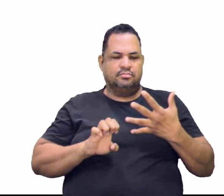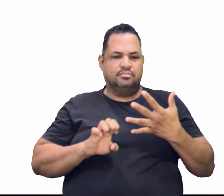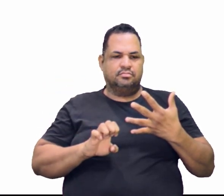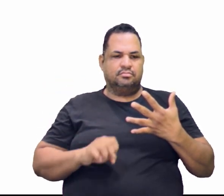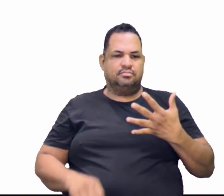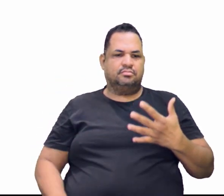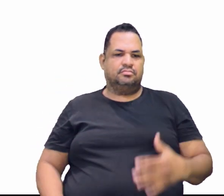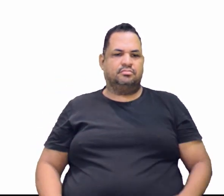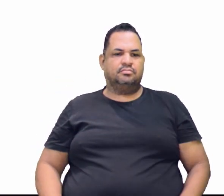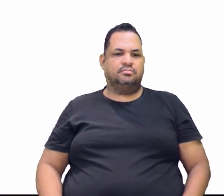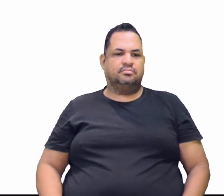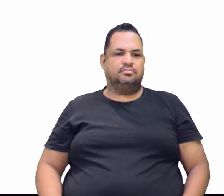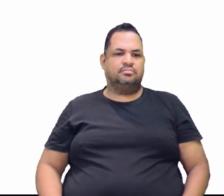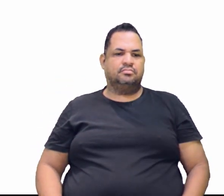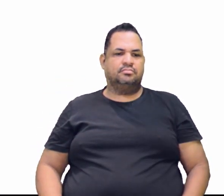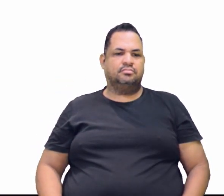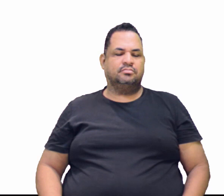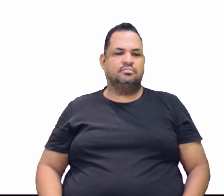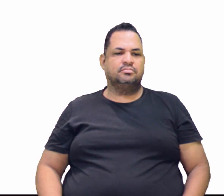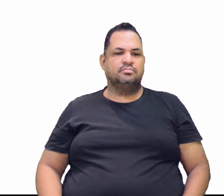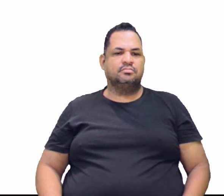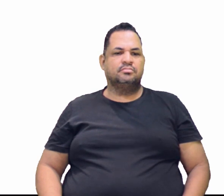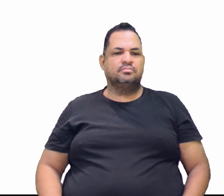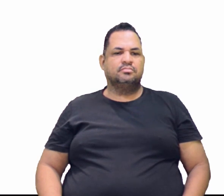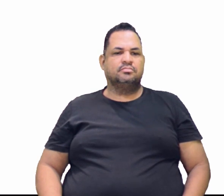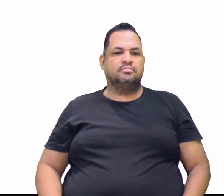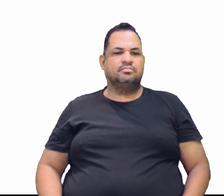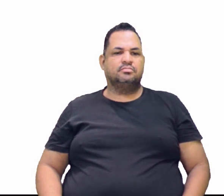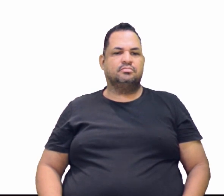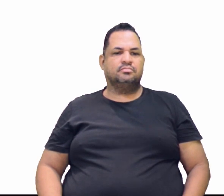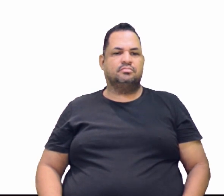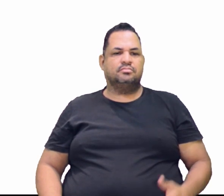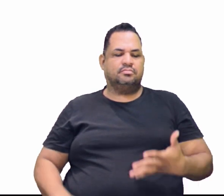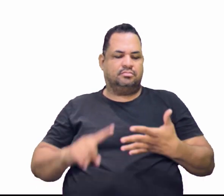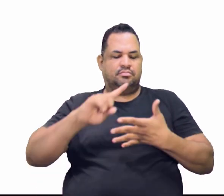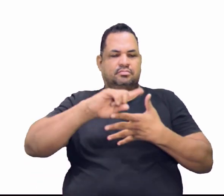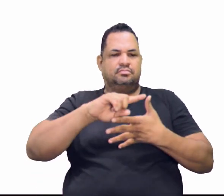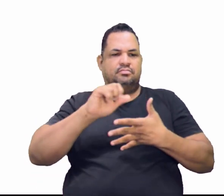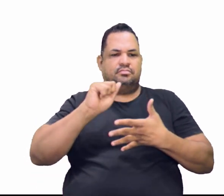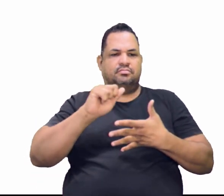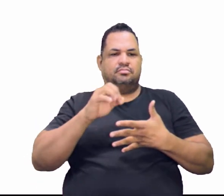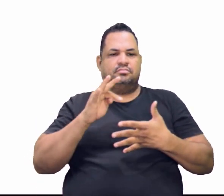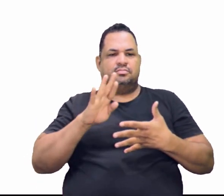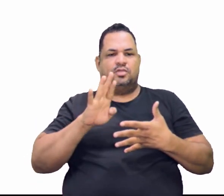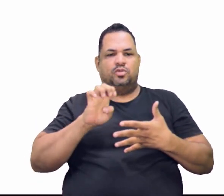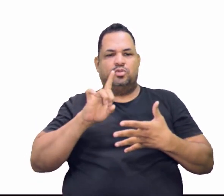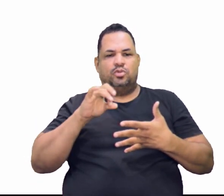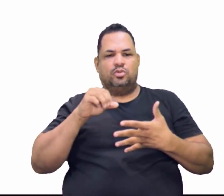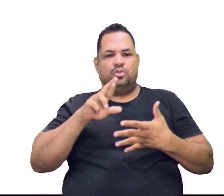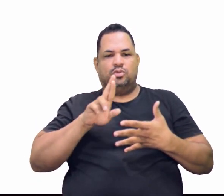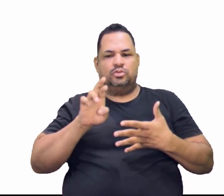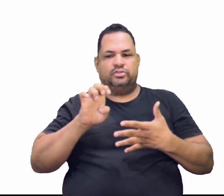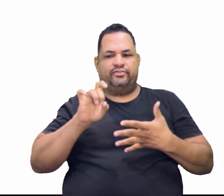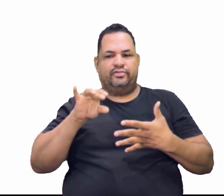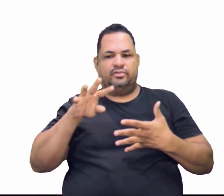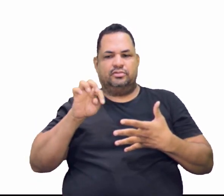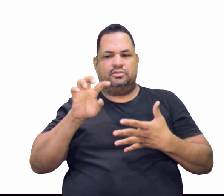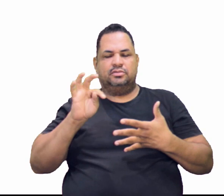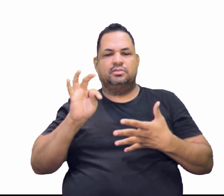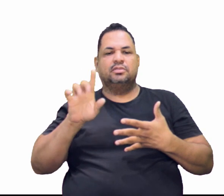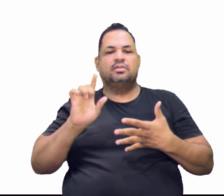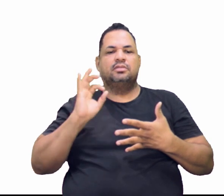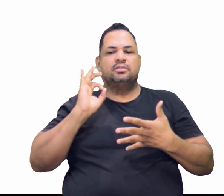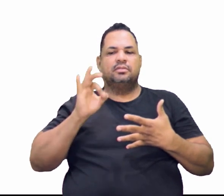Jimmy Carter? Se você respondeu Theodore Roosevelt, está certo.